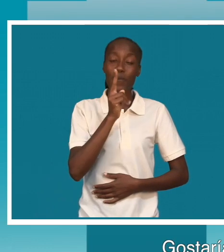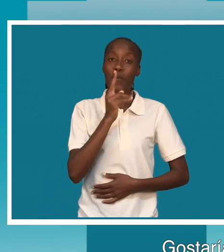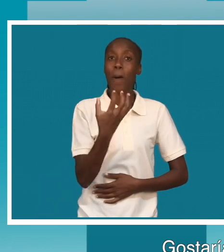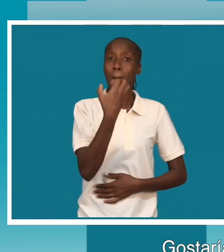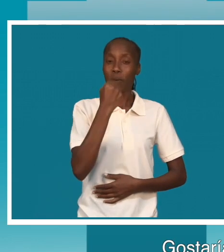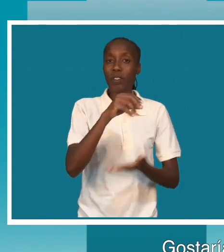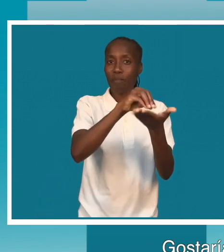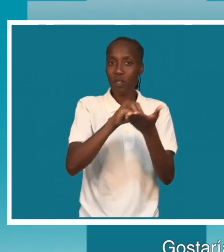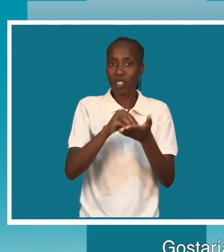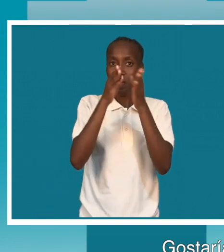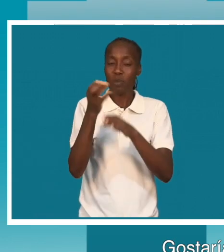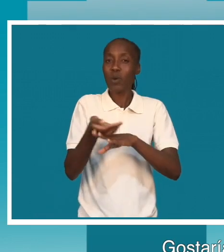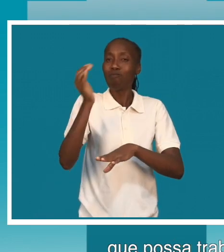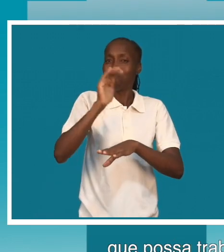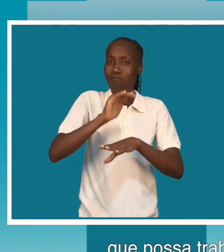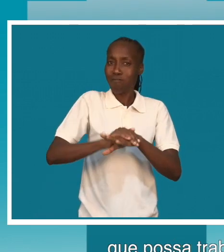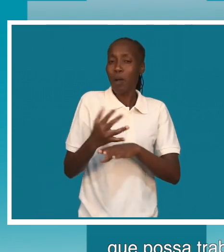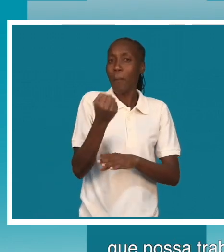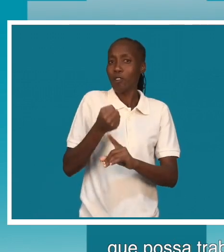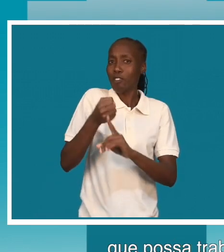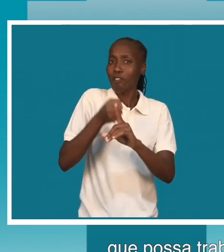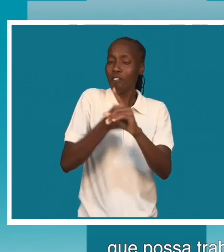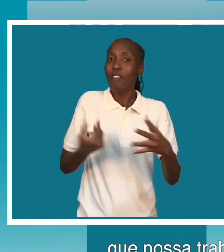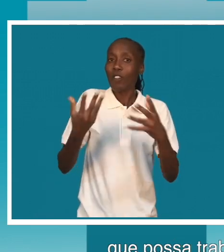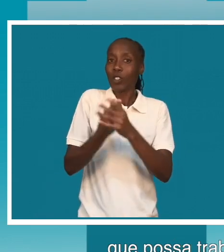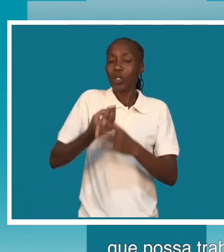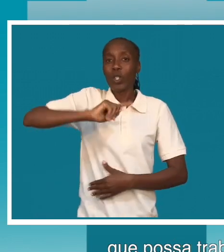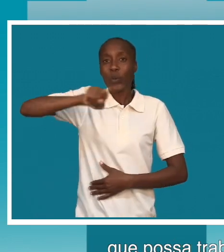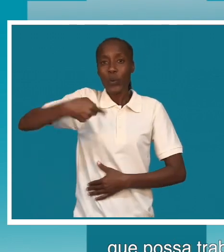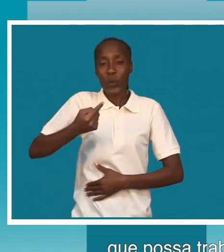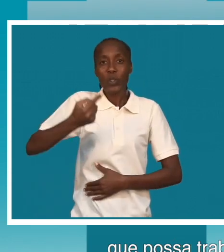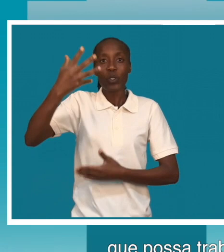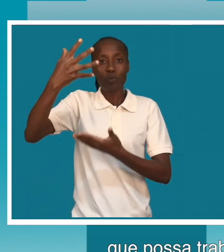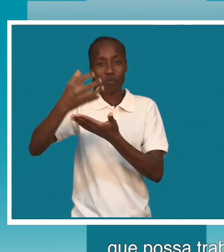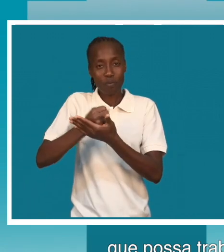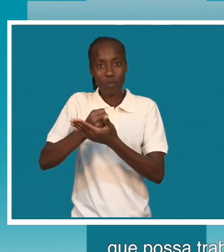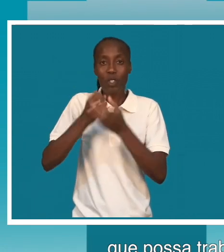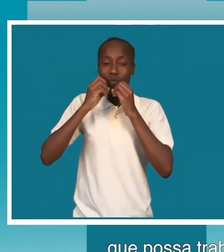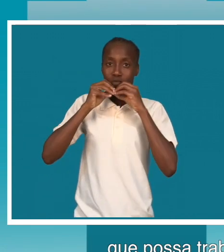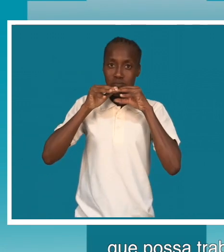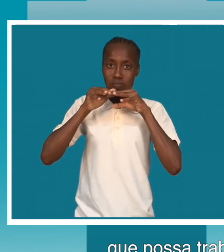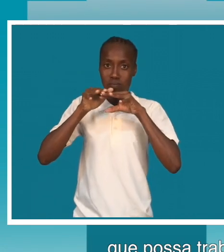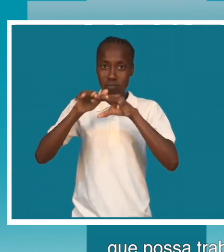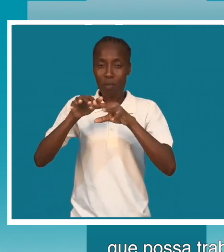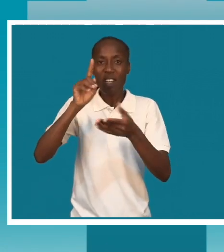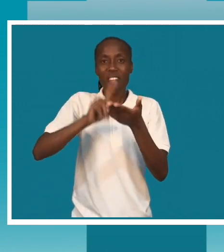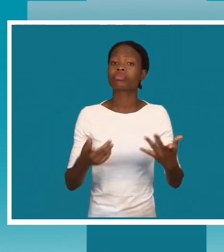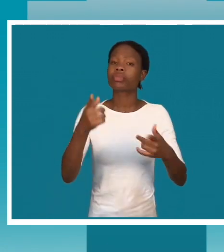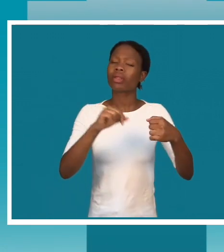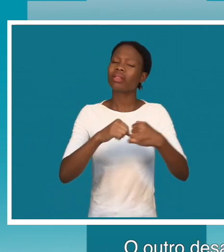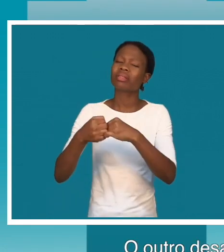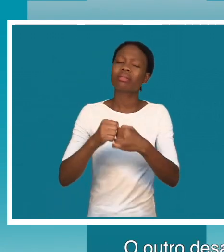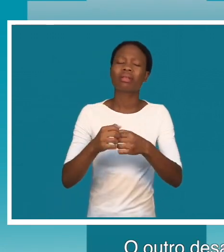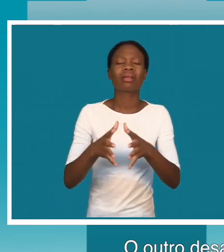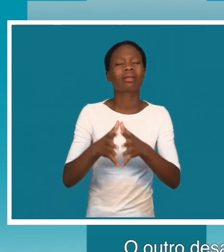trouxesse-nos um ativista que possa lutar conosco para que a gente possa ter a transmissão das mensagens, porque fica muito difícil.